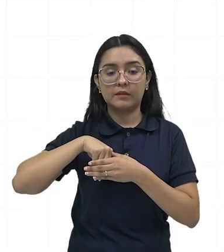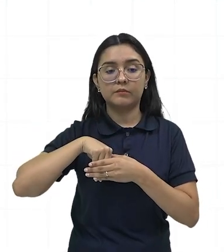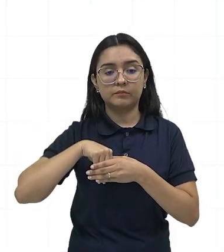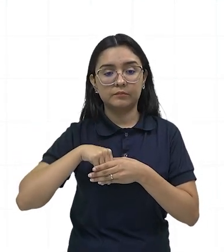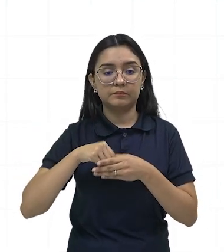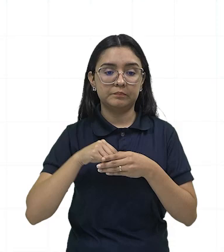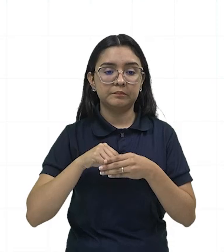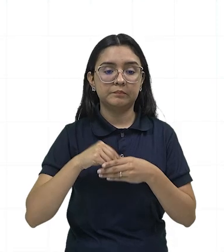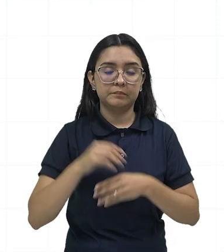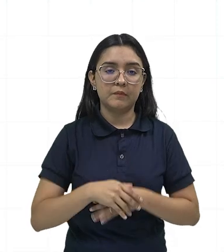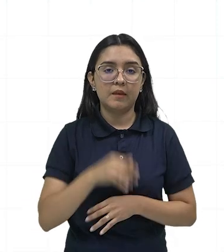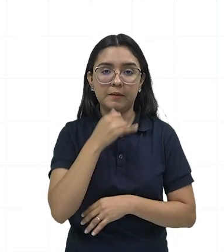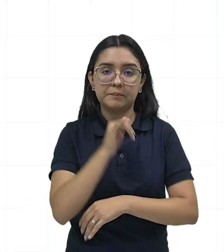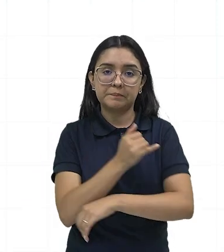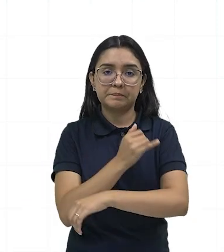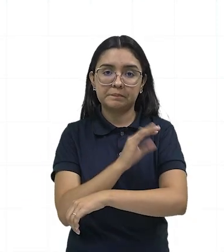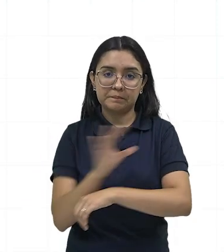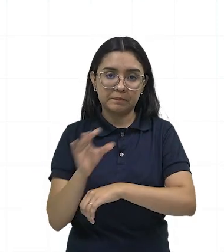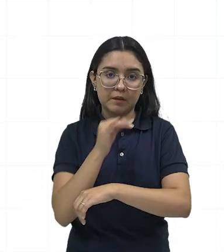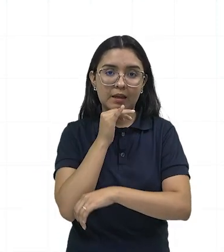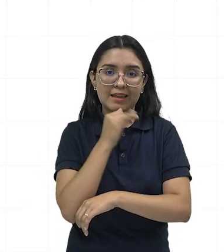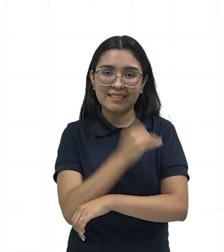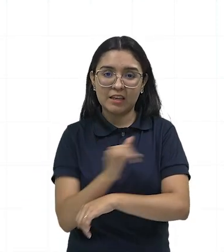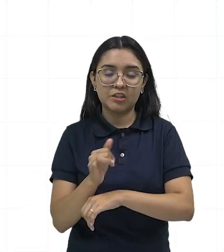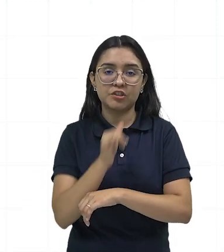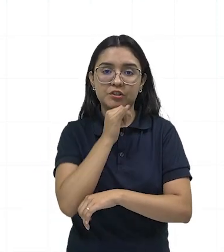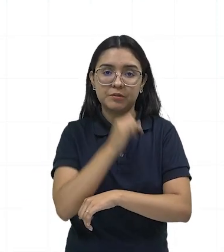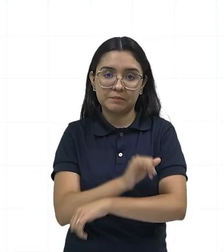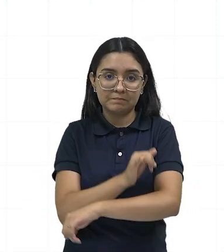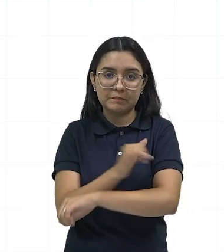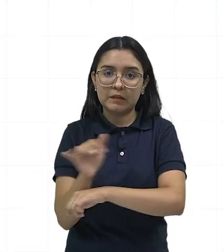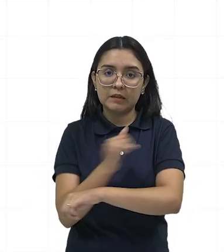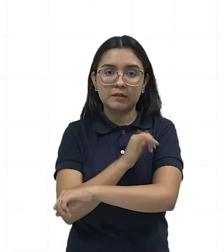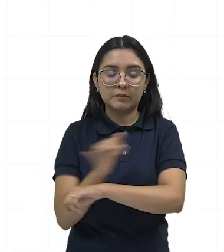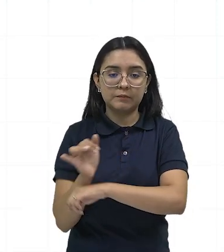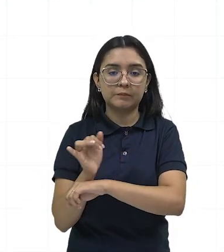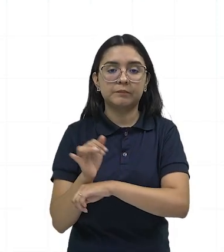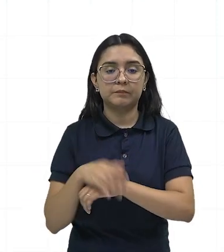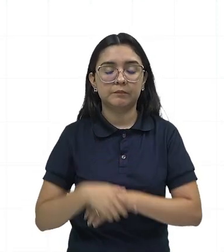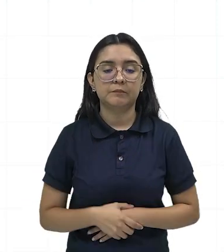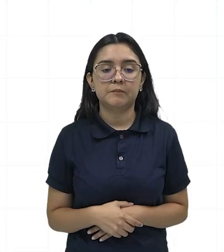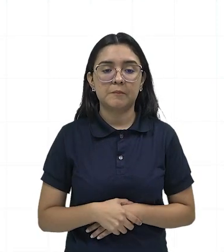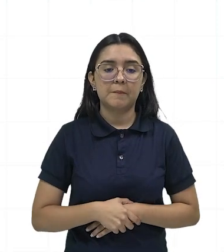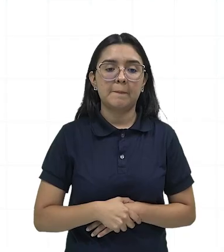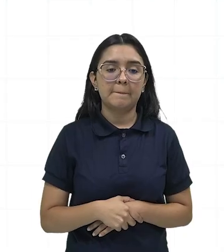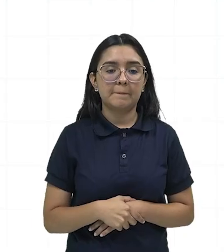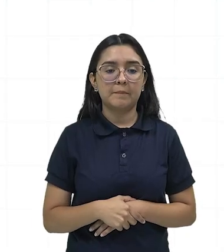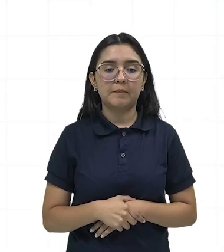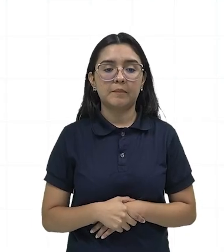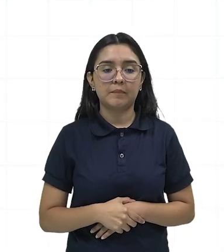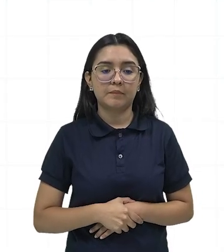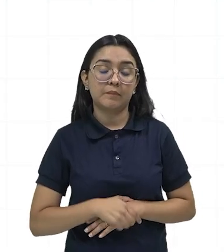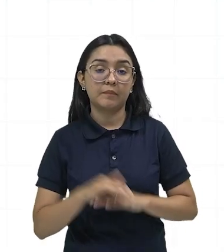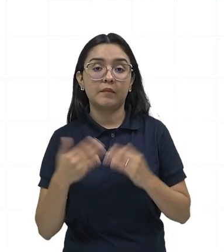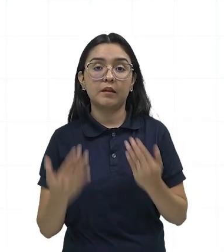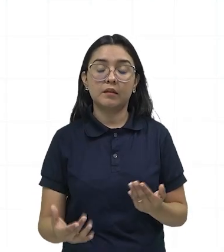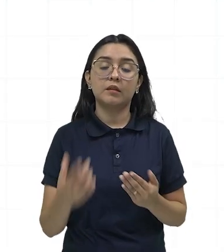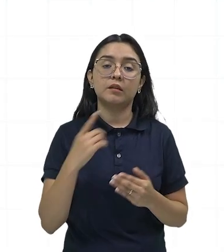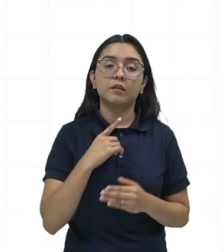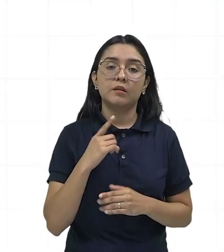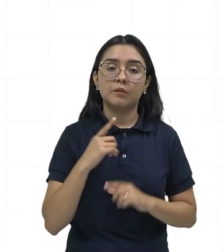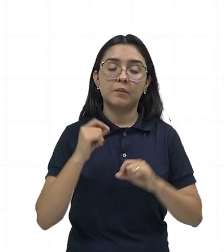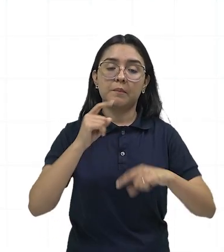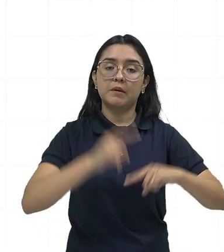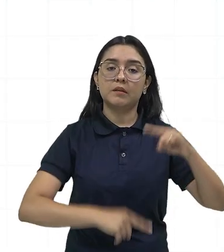grande facilidade. Então, o próprio nome já diz, condutor é aquele que vai conduzir as cargas elétricas,